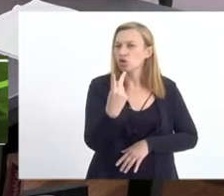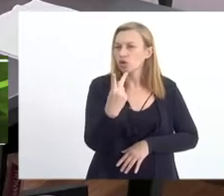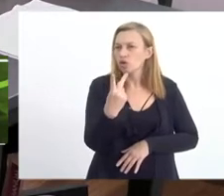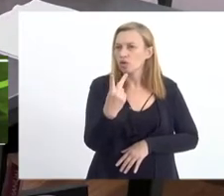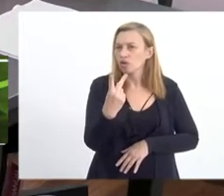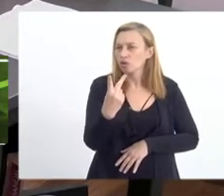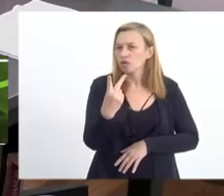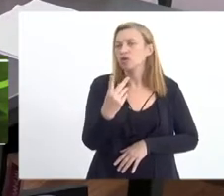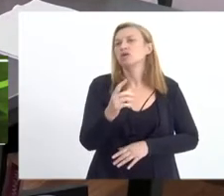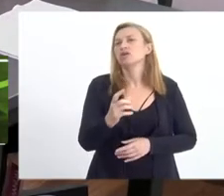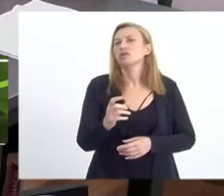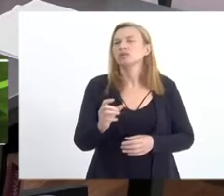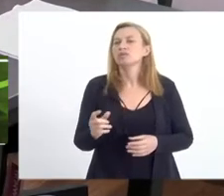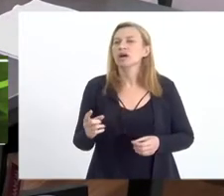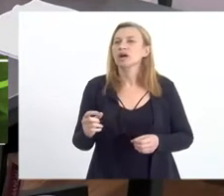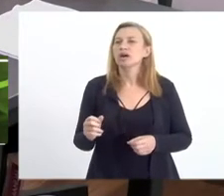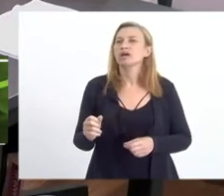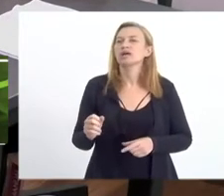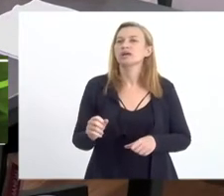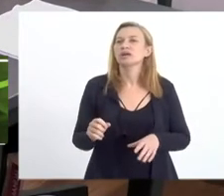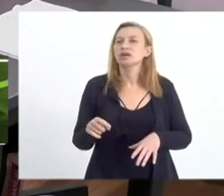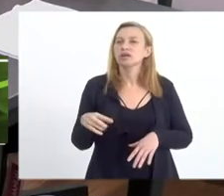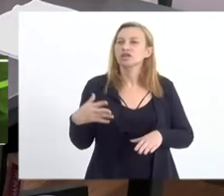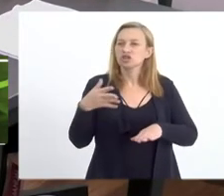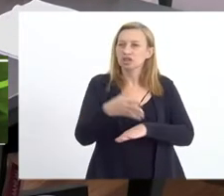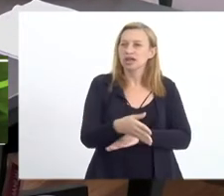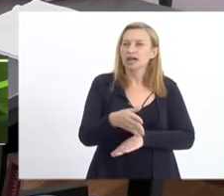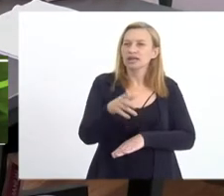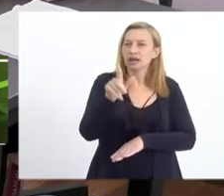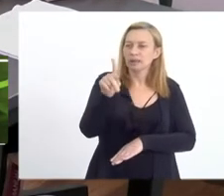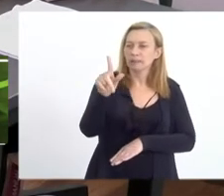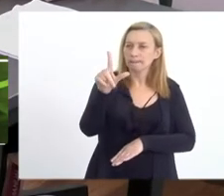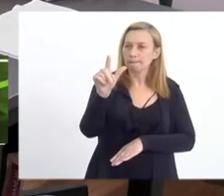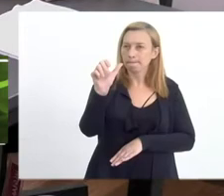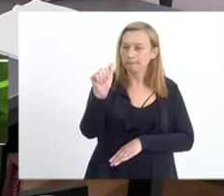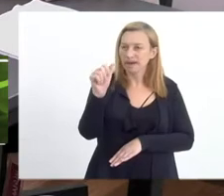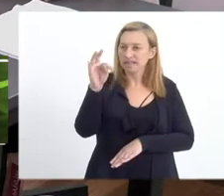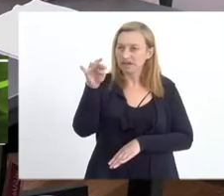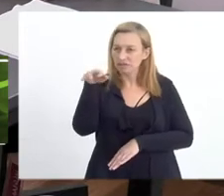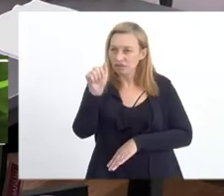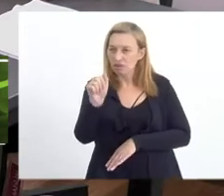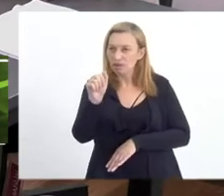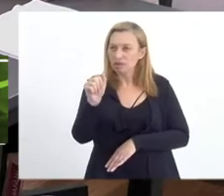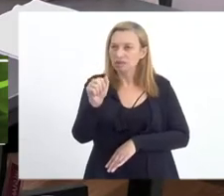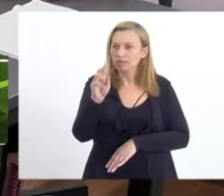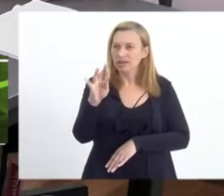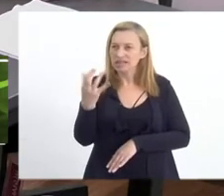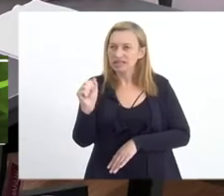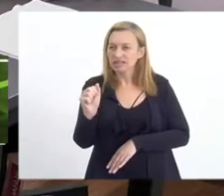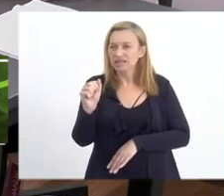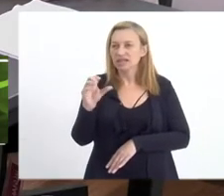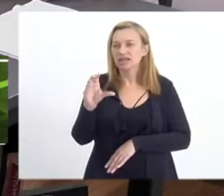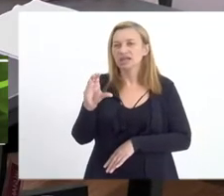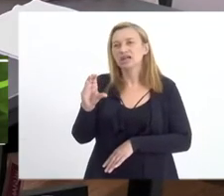plataformas aqui da Bacia de Campos. Só para concluir o nosso raciocínio, ok? Obrigado.